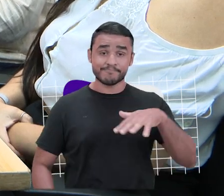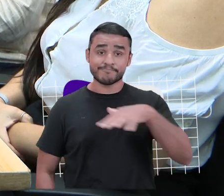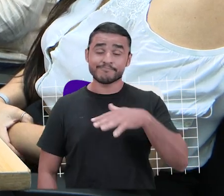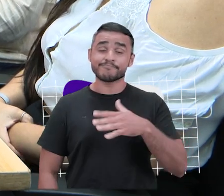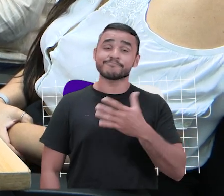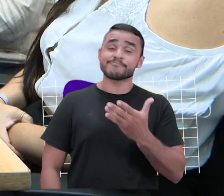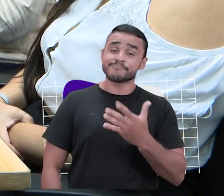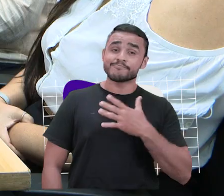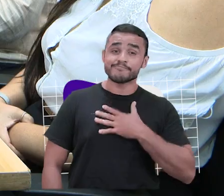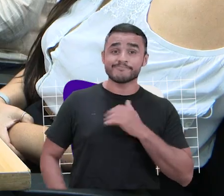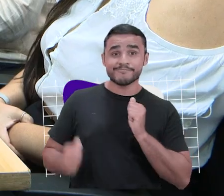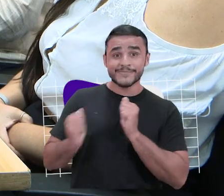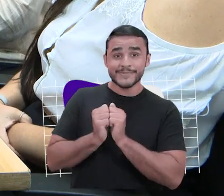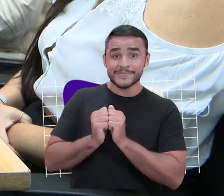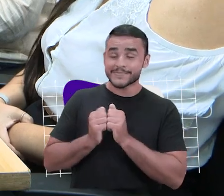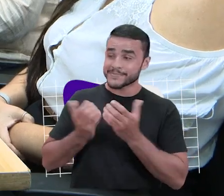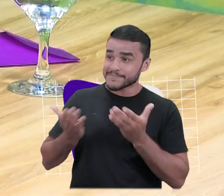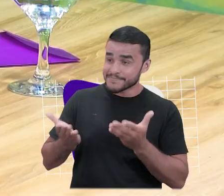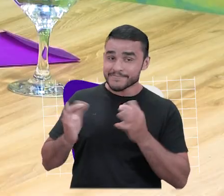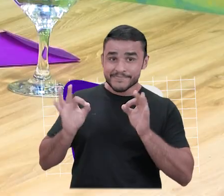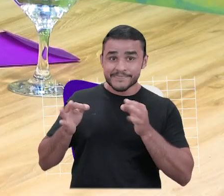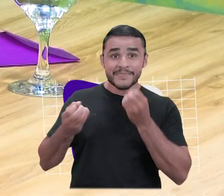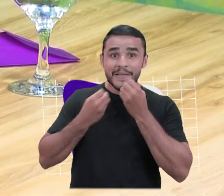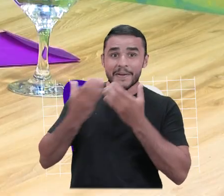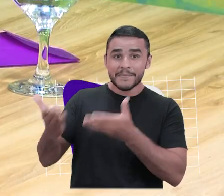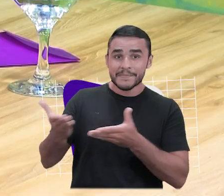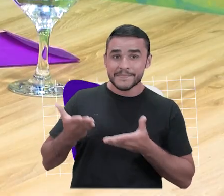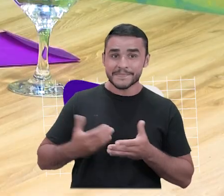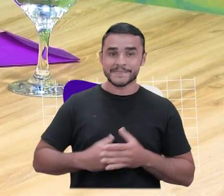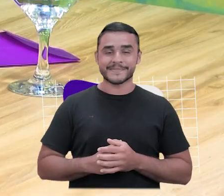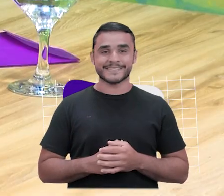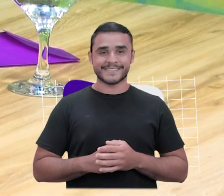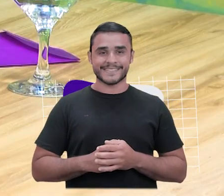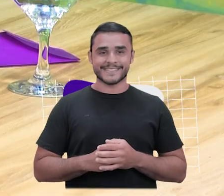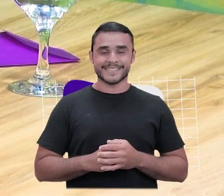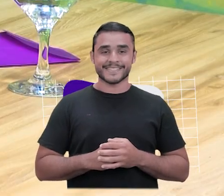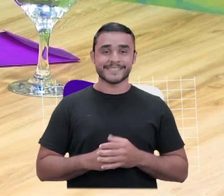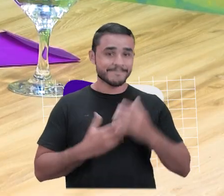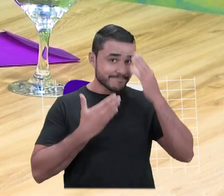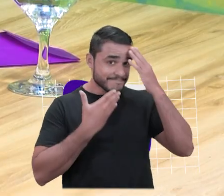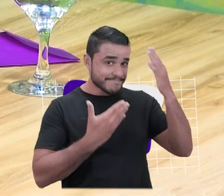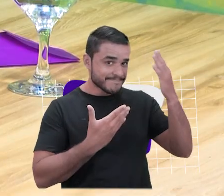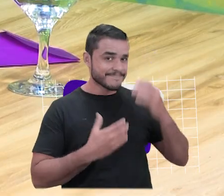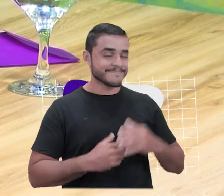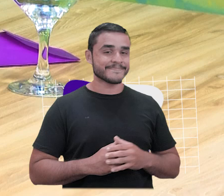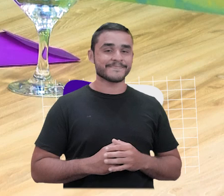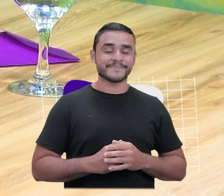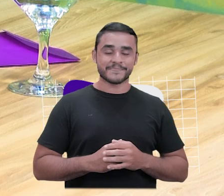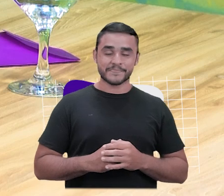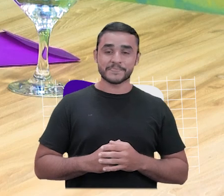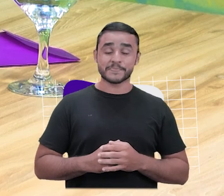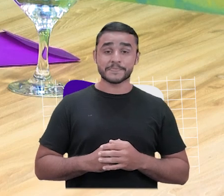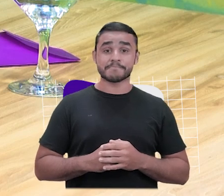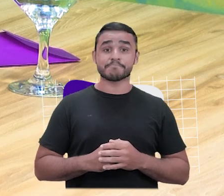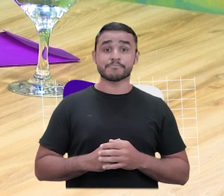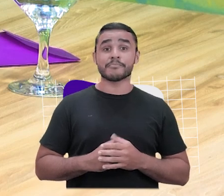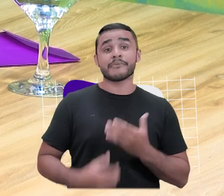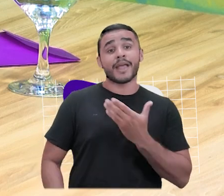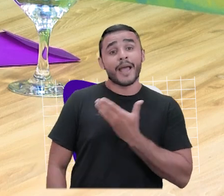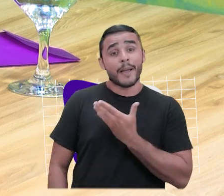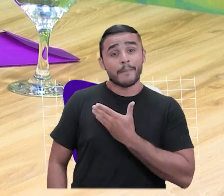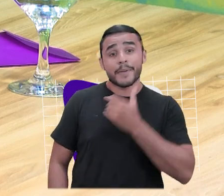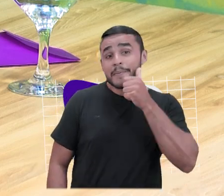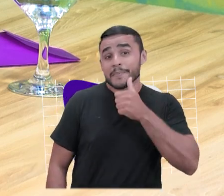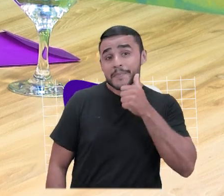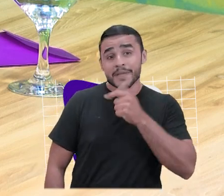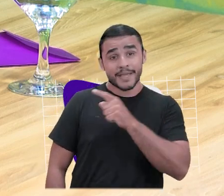junto a gente está fazendo também a diferença, né não? Sejam muito bem-vindos, viu? Muito obrigada. Amiga, eu falo amiga, gente, porque eu